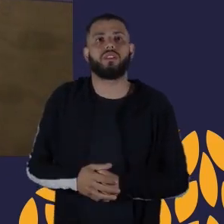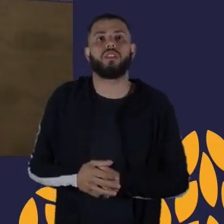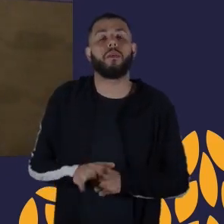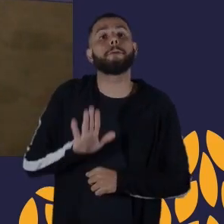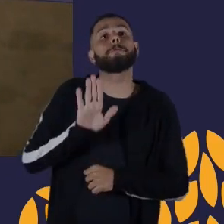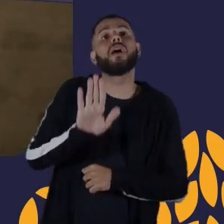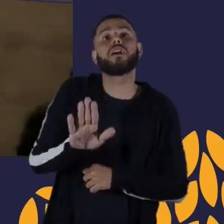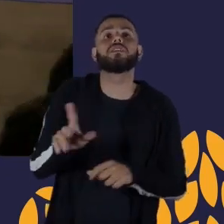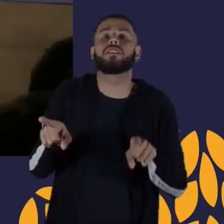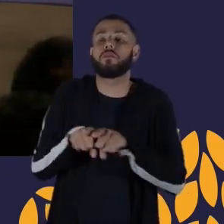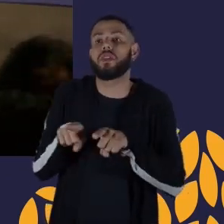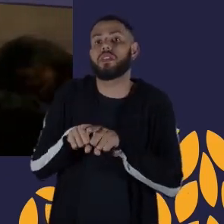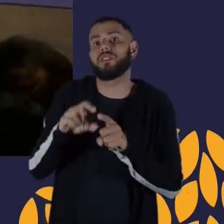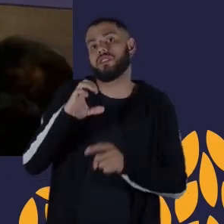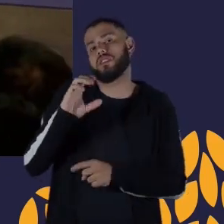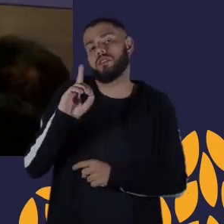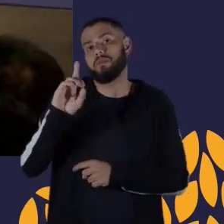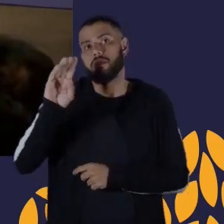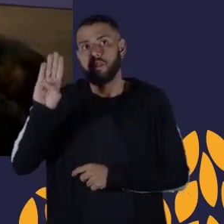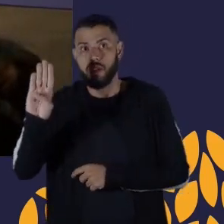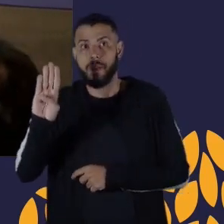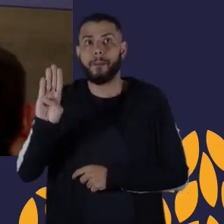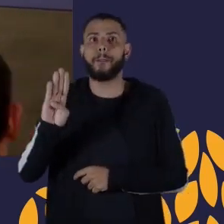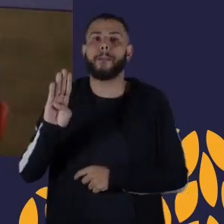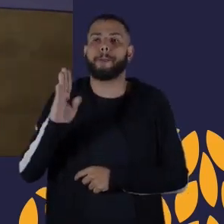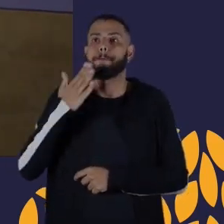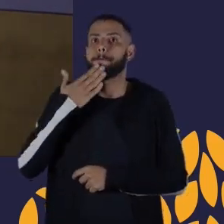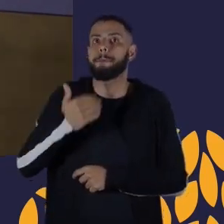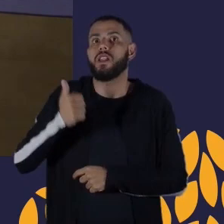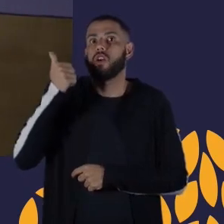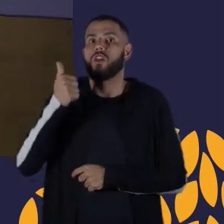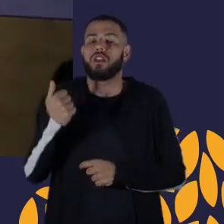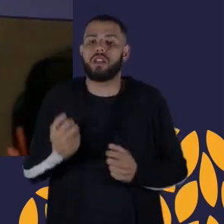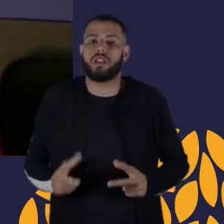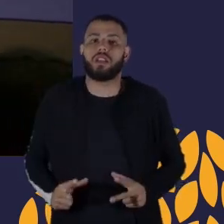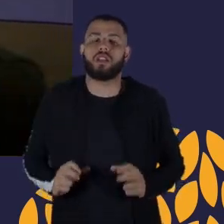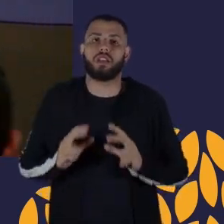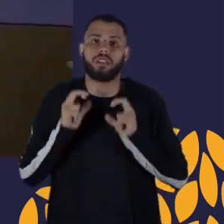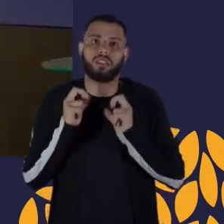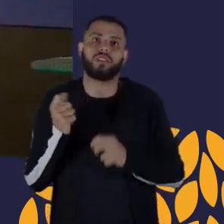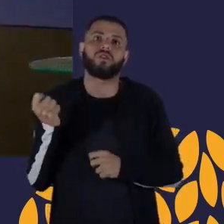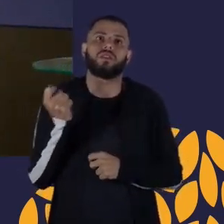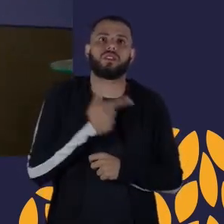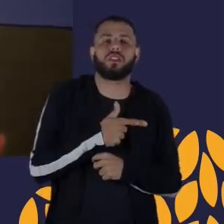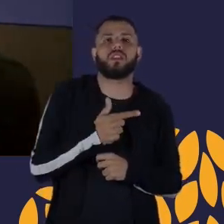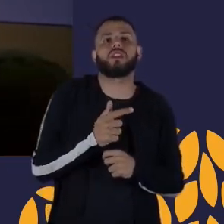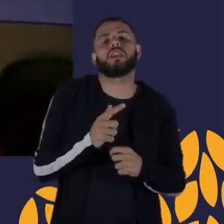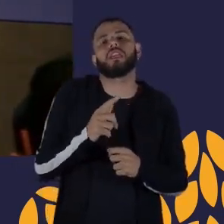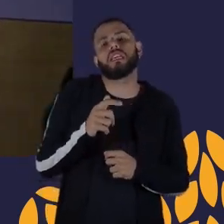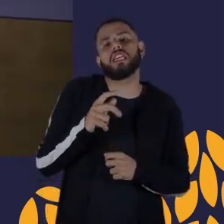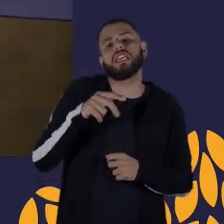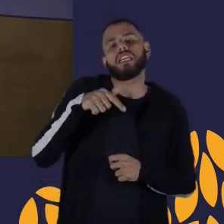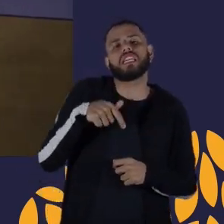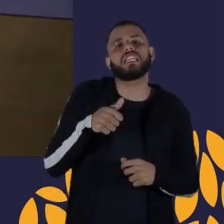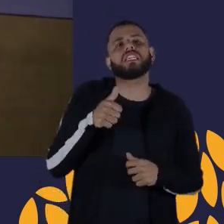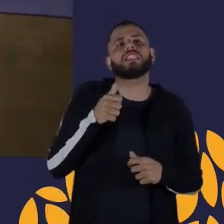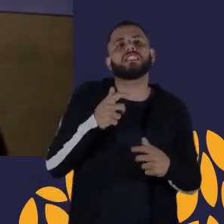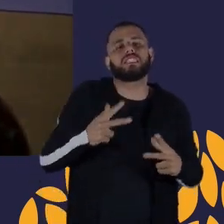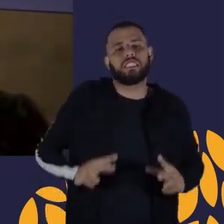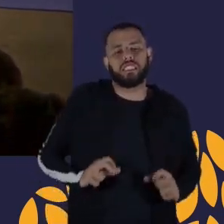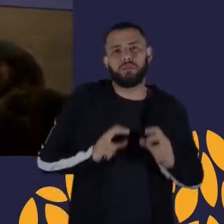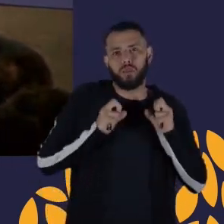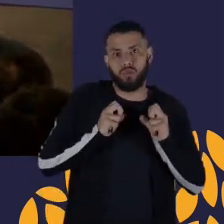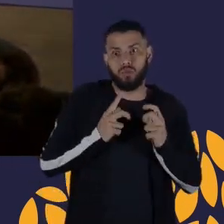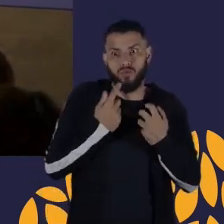Mas canabinoides não são mais eficazes para câncer que quimioterapia. Quimioterapia é mais